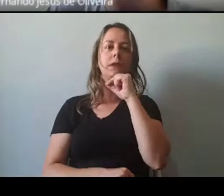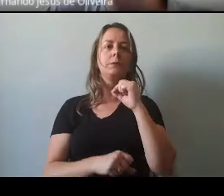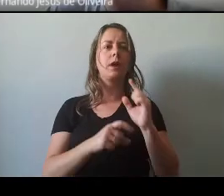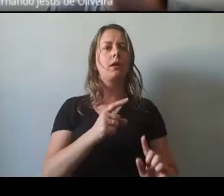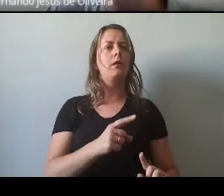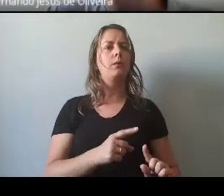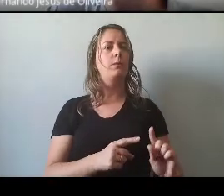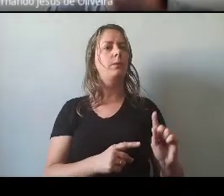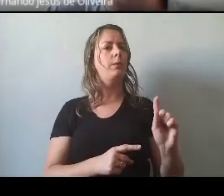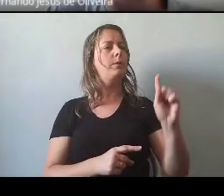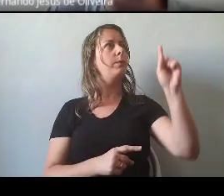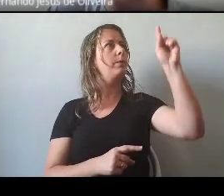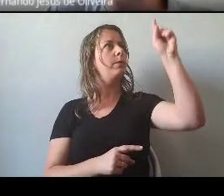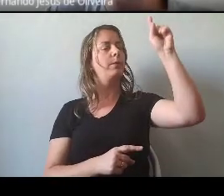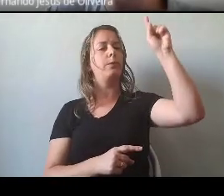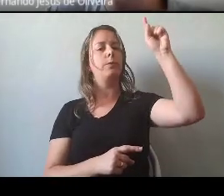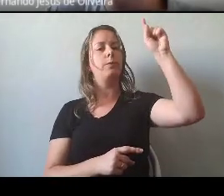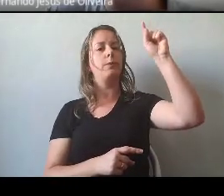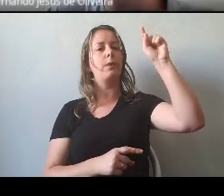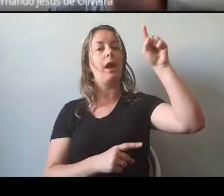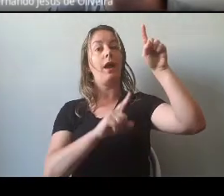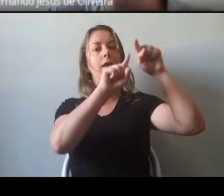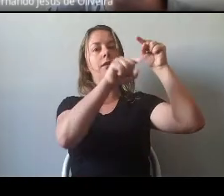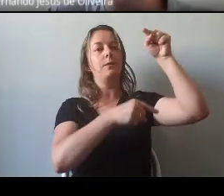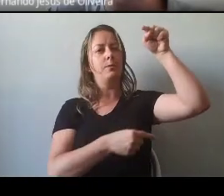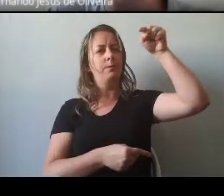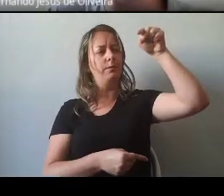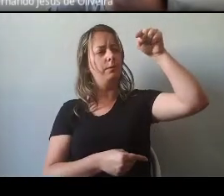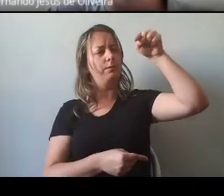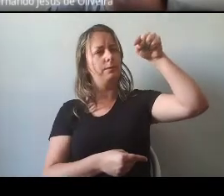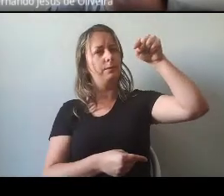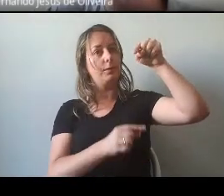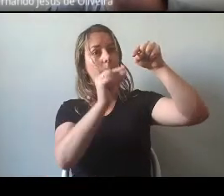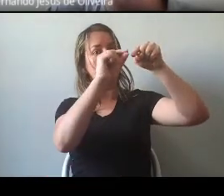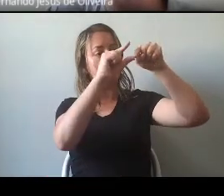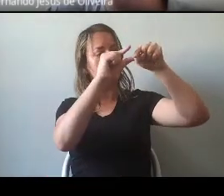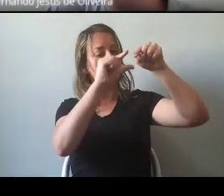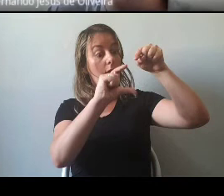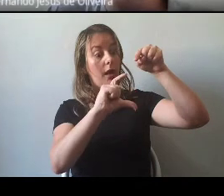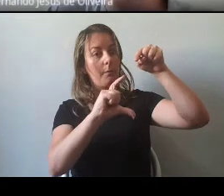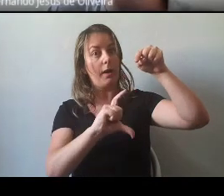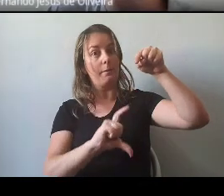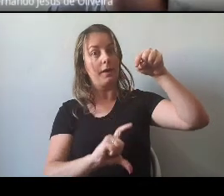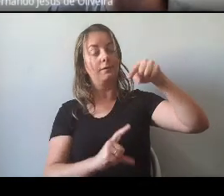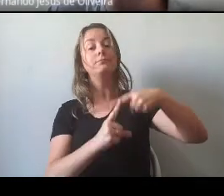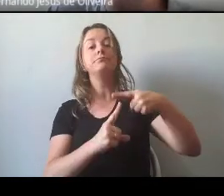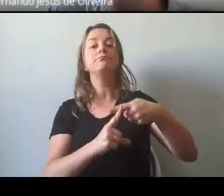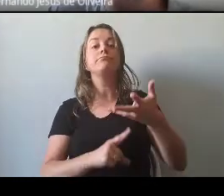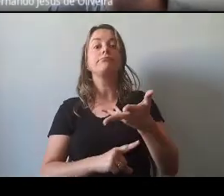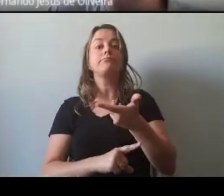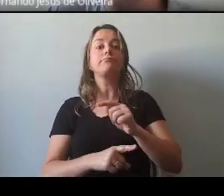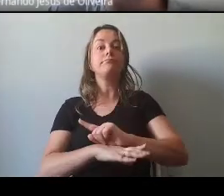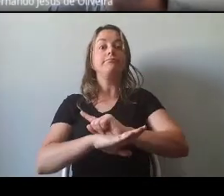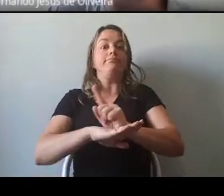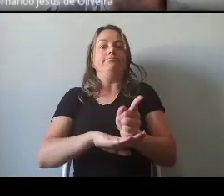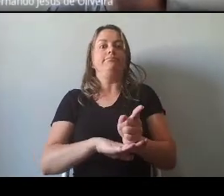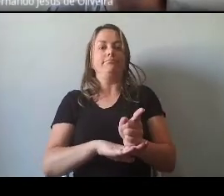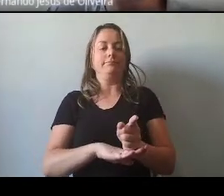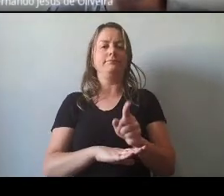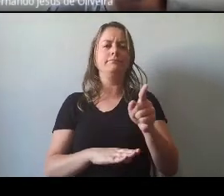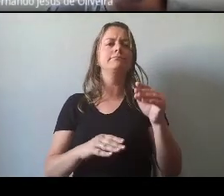Observe que as distâncias vão só diminuindo, né? Porque a velocidade está caindo na subida. Depois, na descida, as distâncias aumentam porque a velocidade